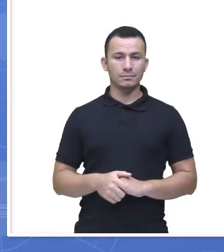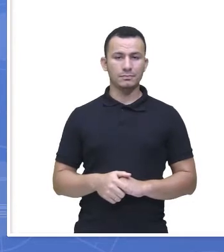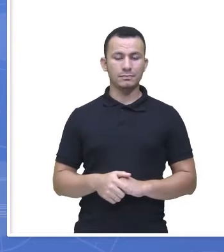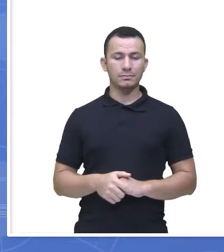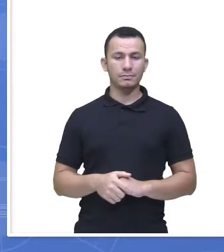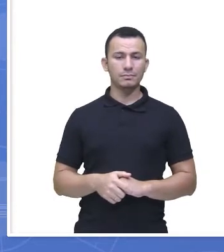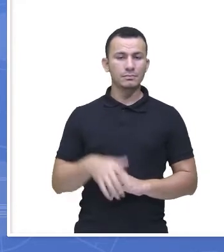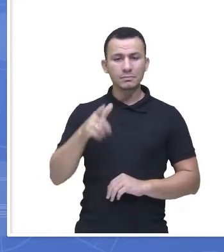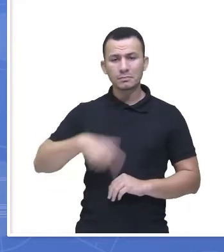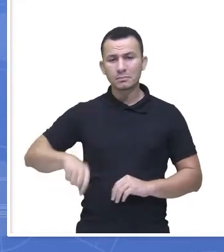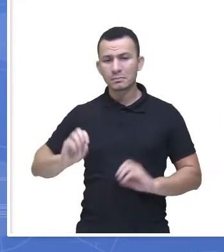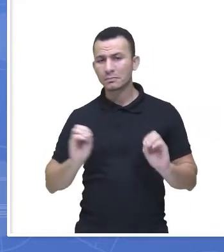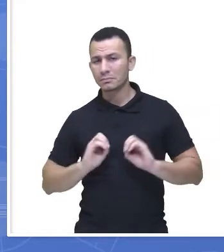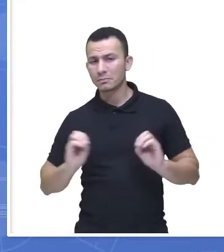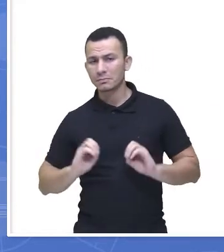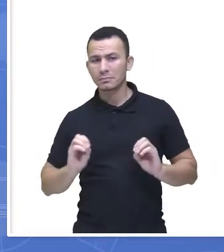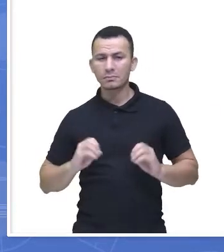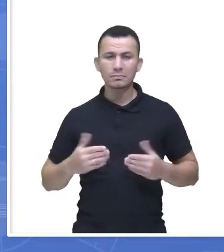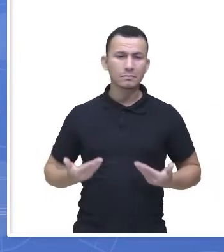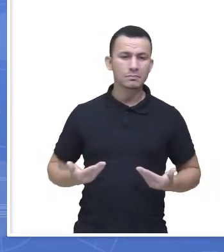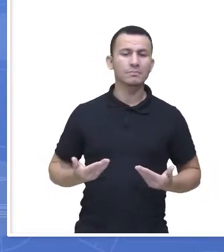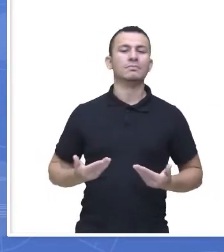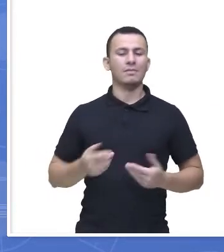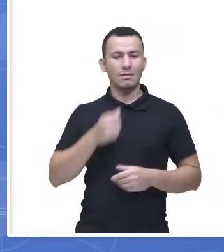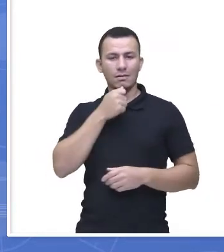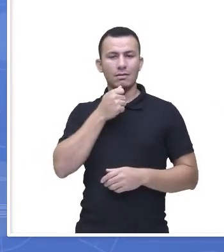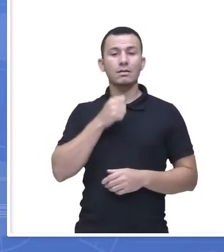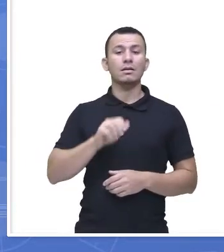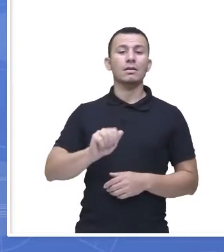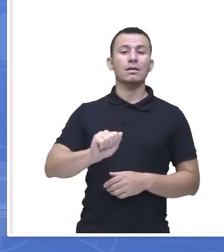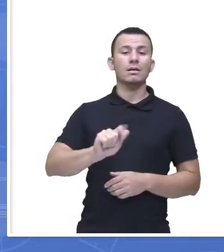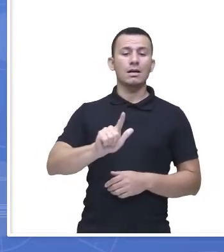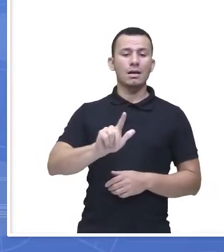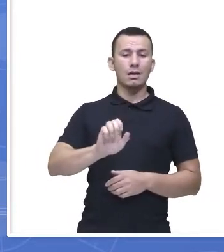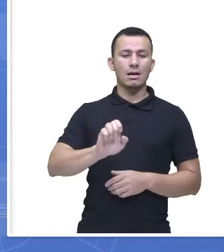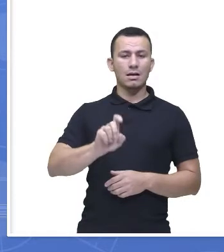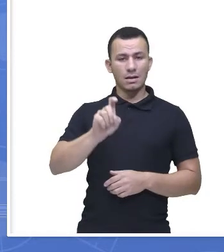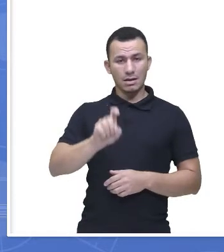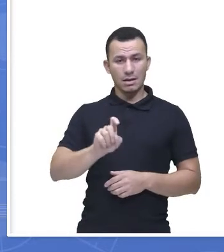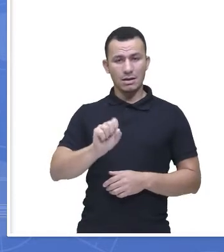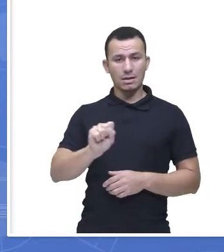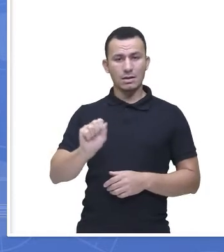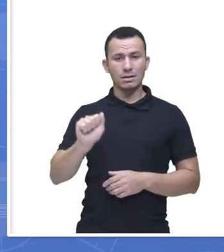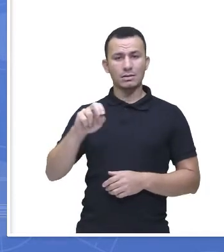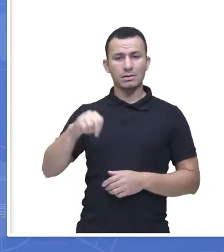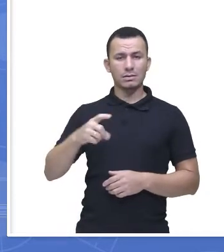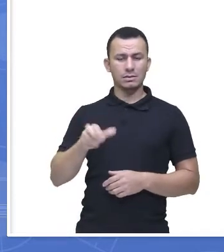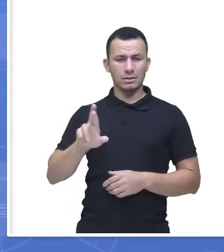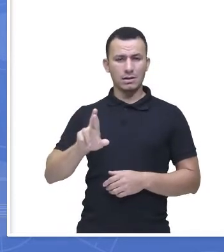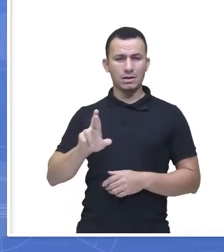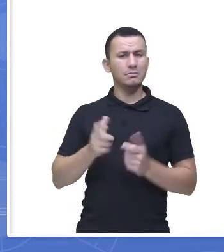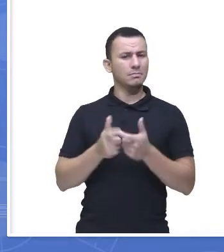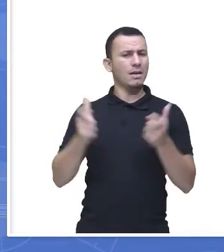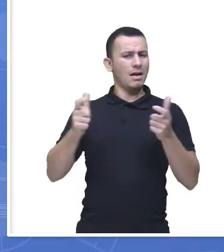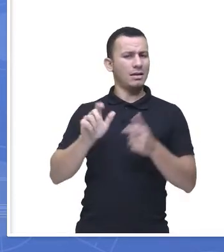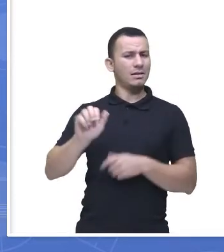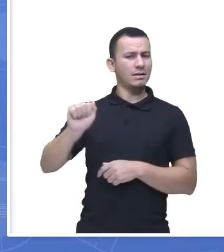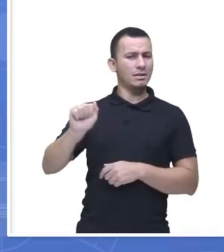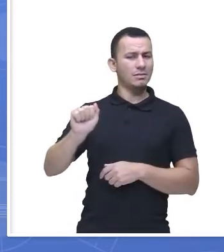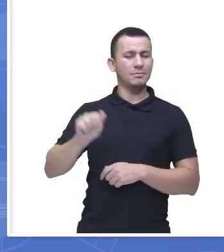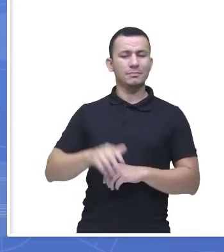rituais, é patrimônio imaterial. Feiras e festas, patrimônio imaterial.